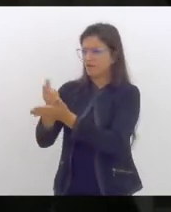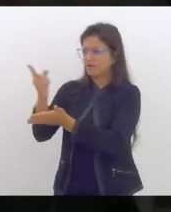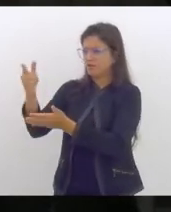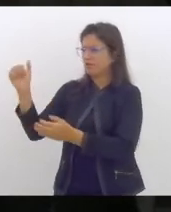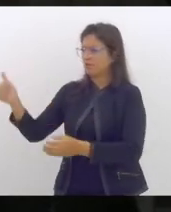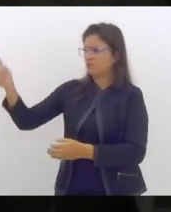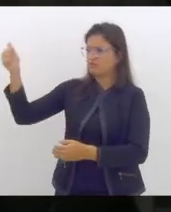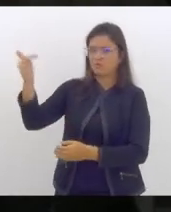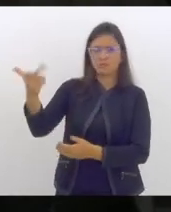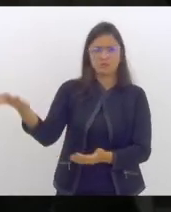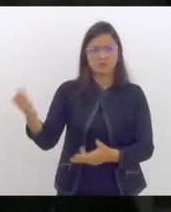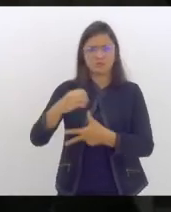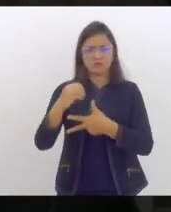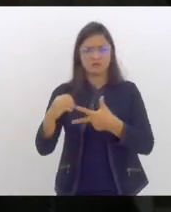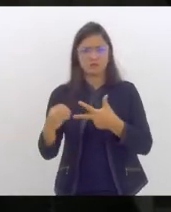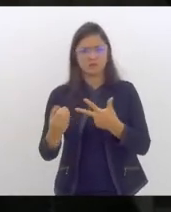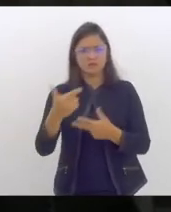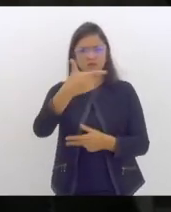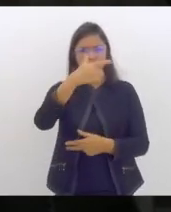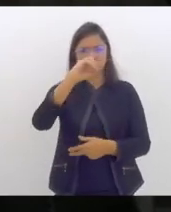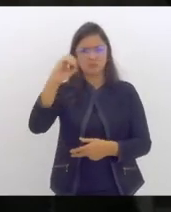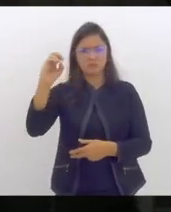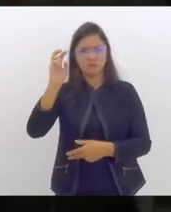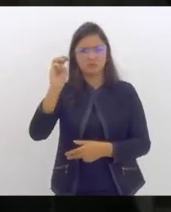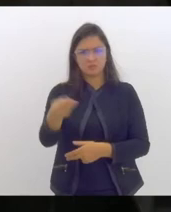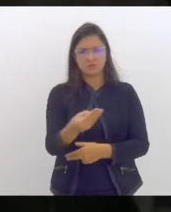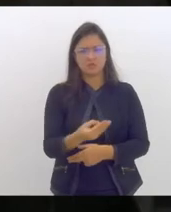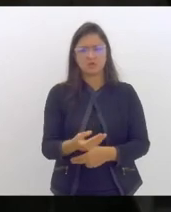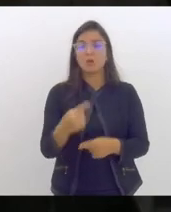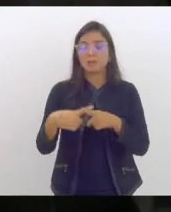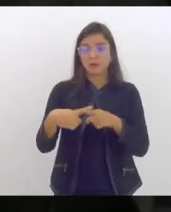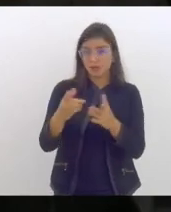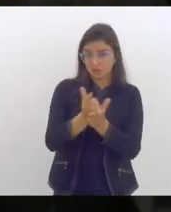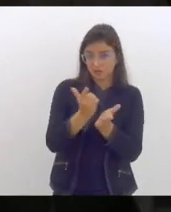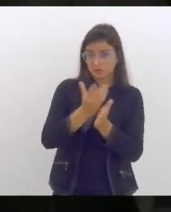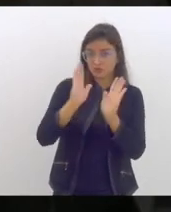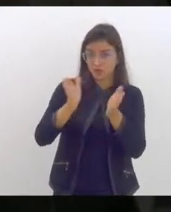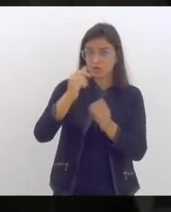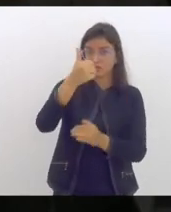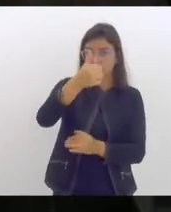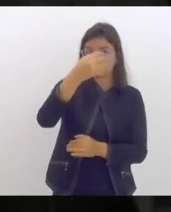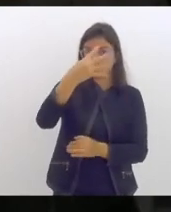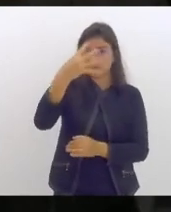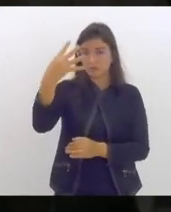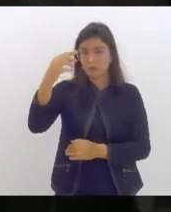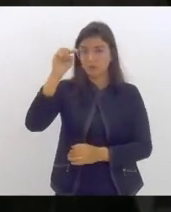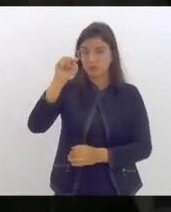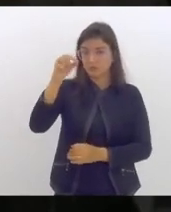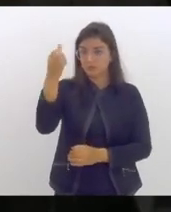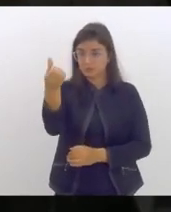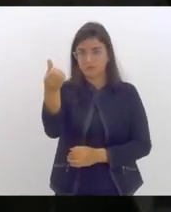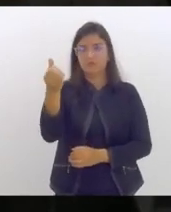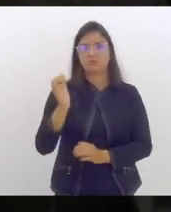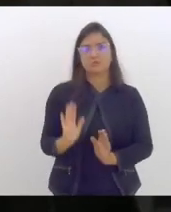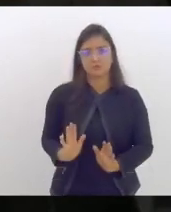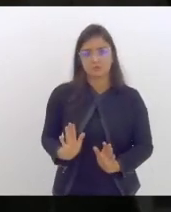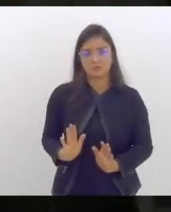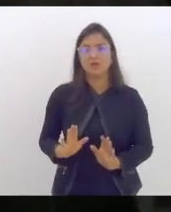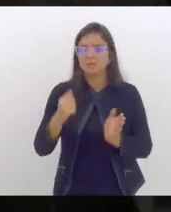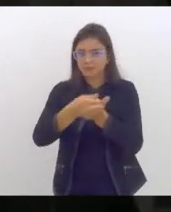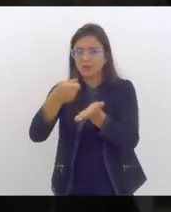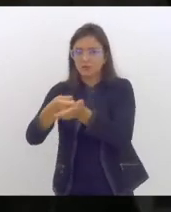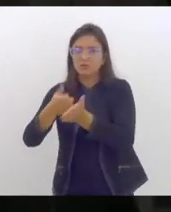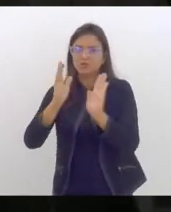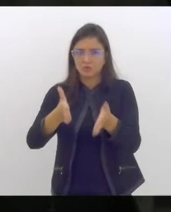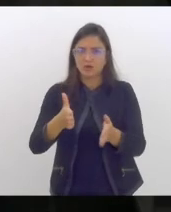dos quais já foram liquidados 144,6 e também pagos 144,6. Aí,